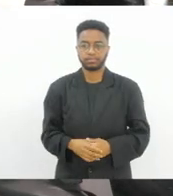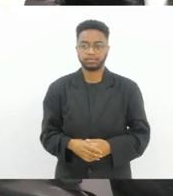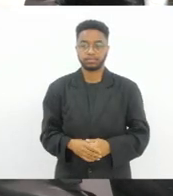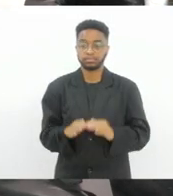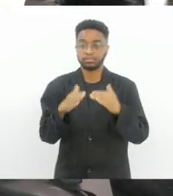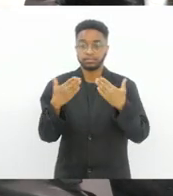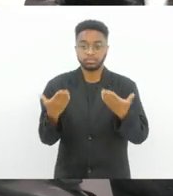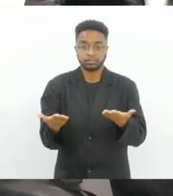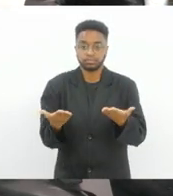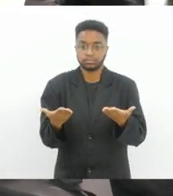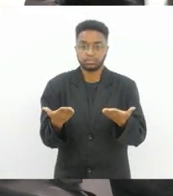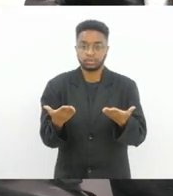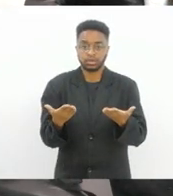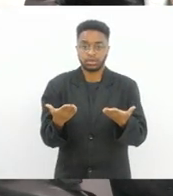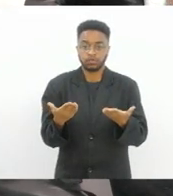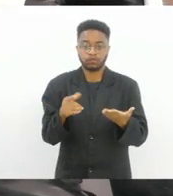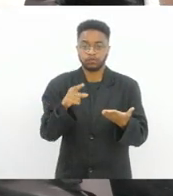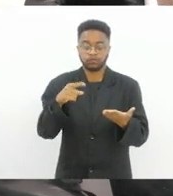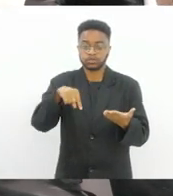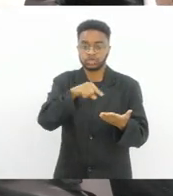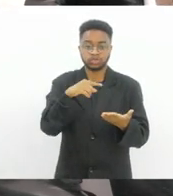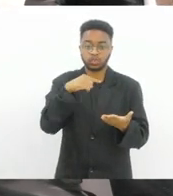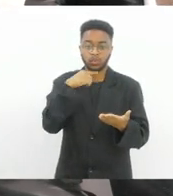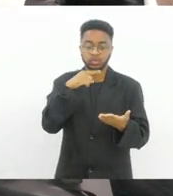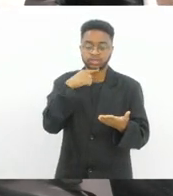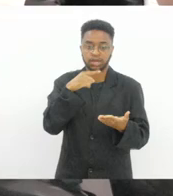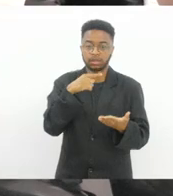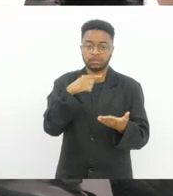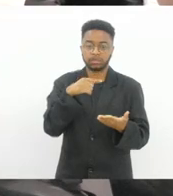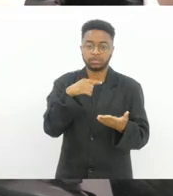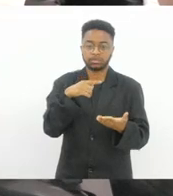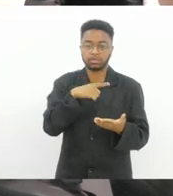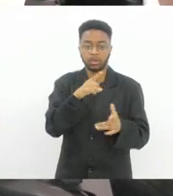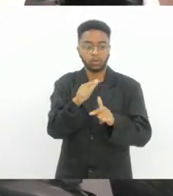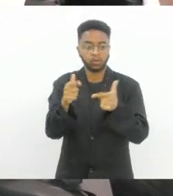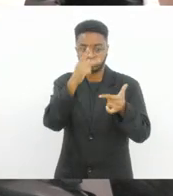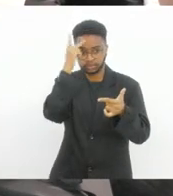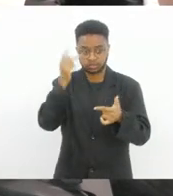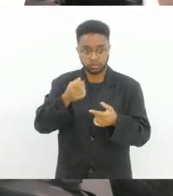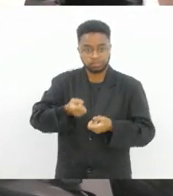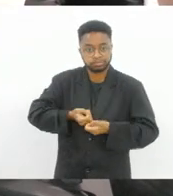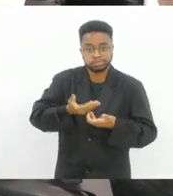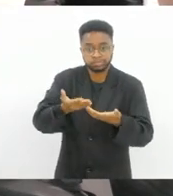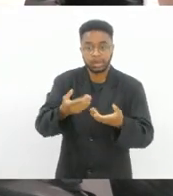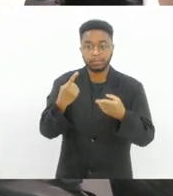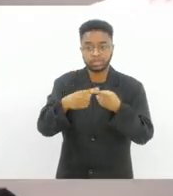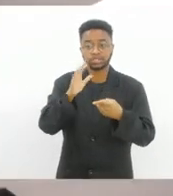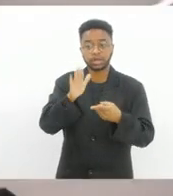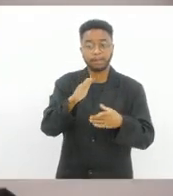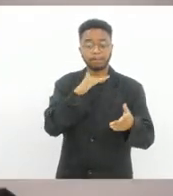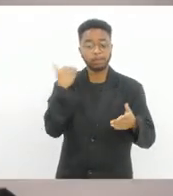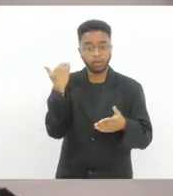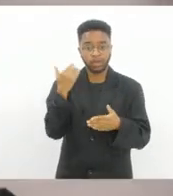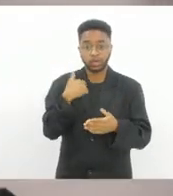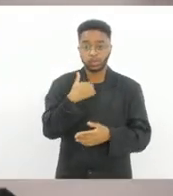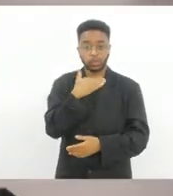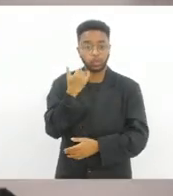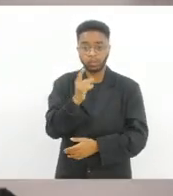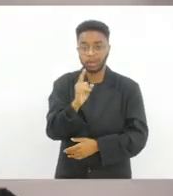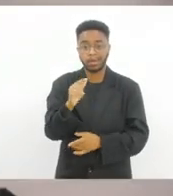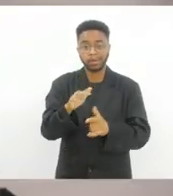Então, eu não vou ouvir outra. Eu preciso falar porque as outras estão mortas. Eu não morri por muita,